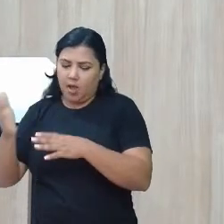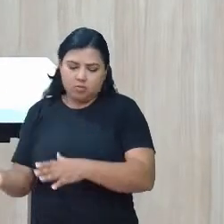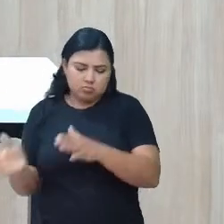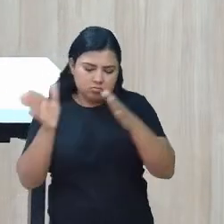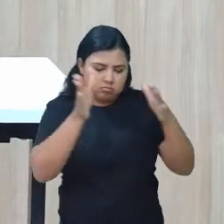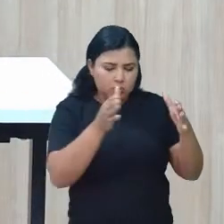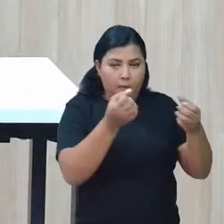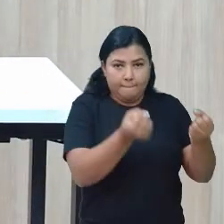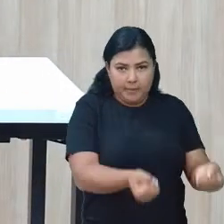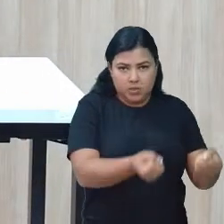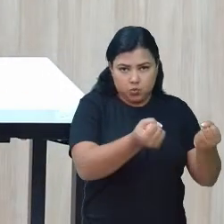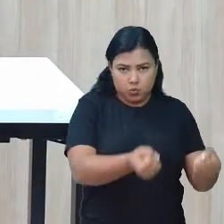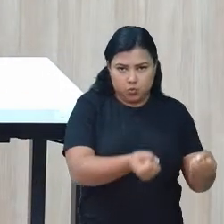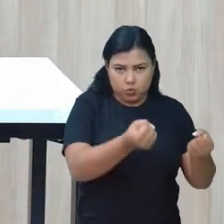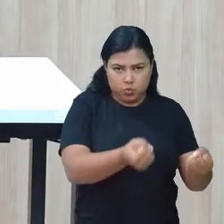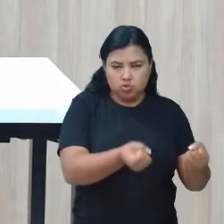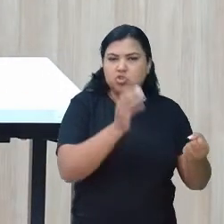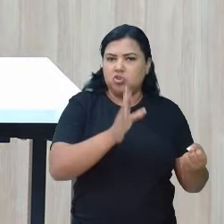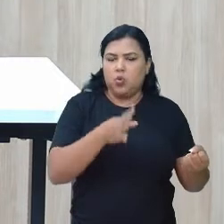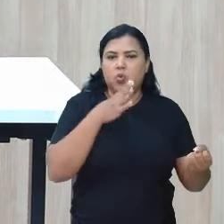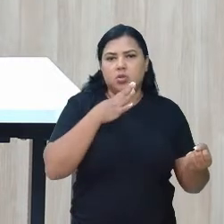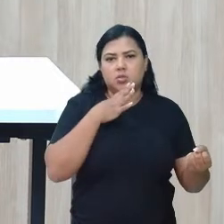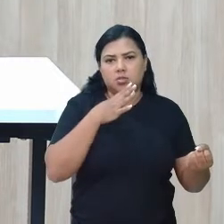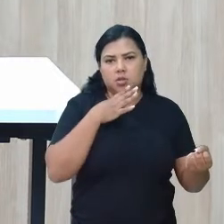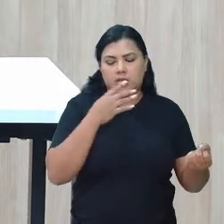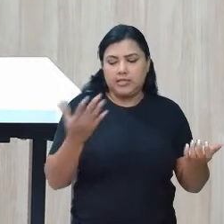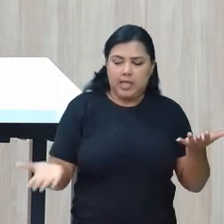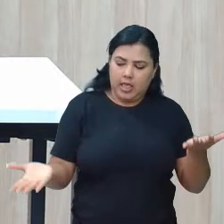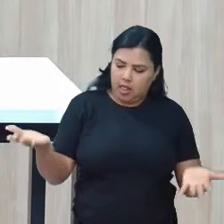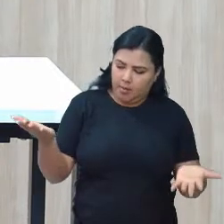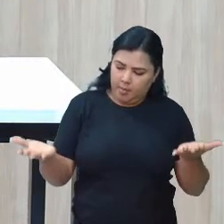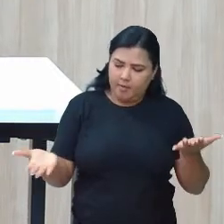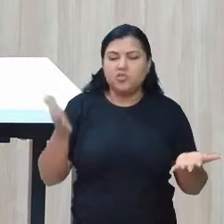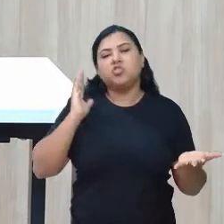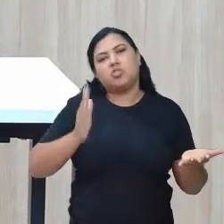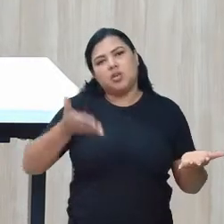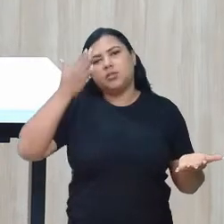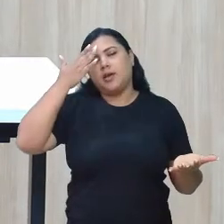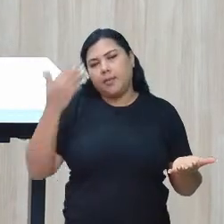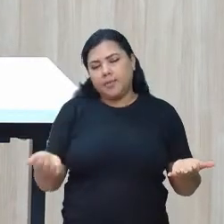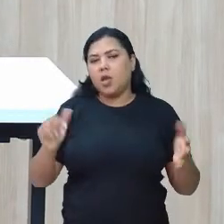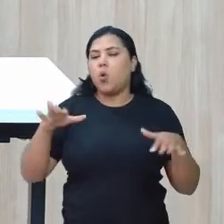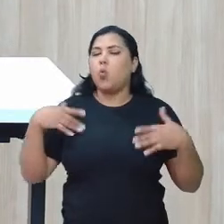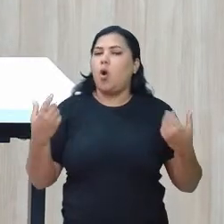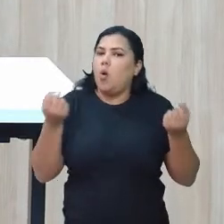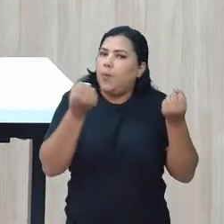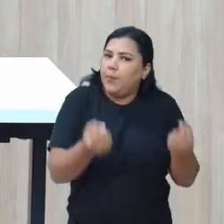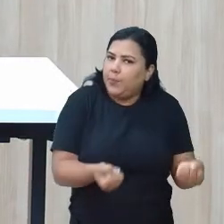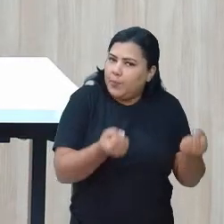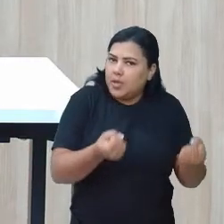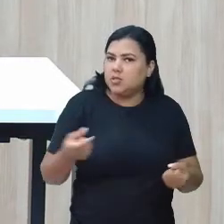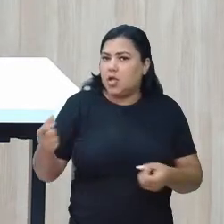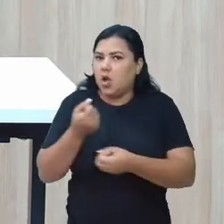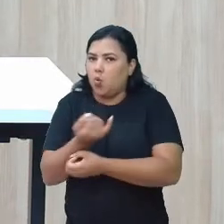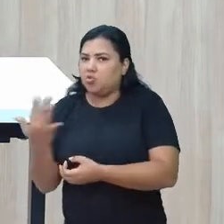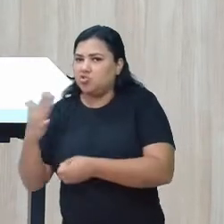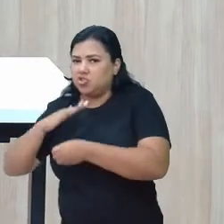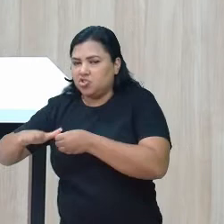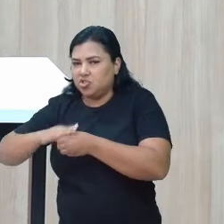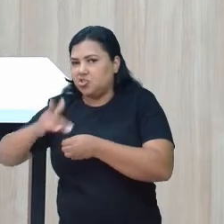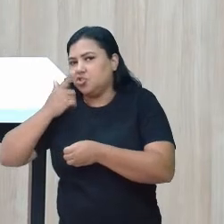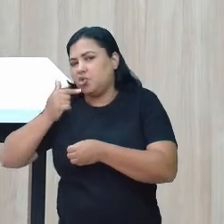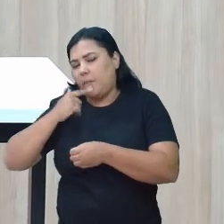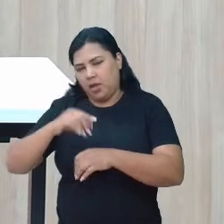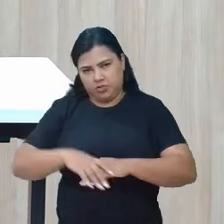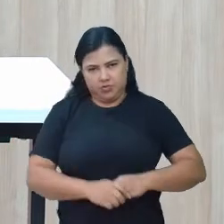lado você colocava pesos conhecidos. Quando equilibrava, você sabia qual era o peso no